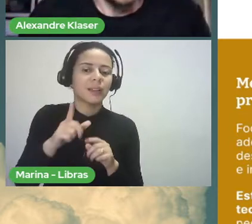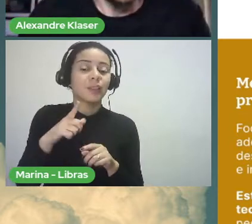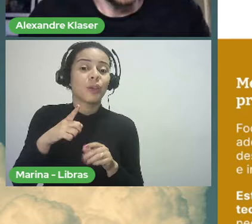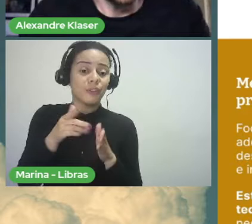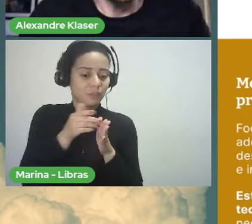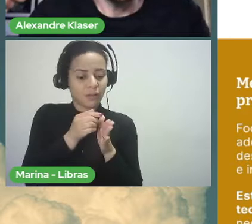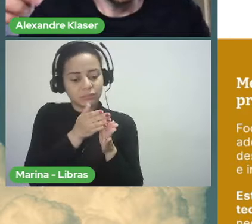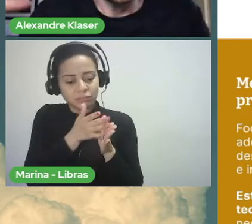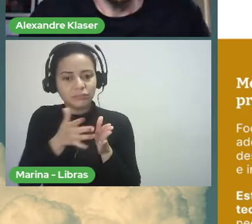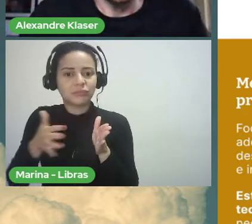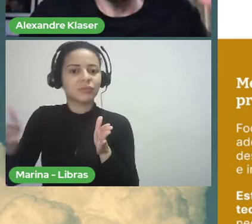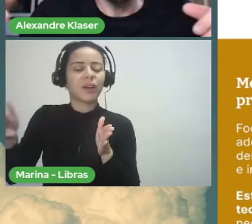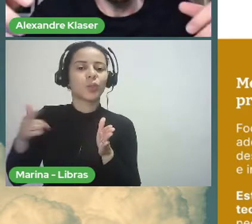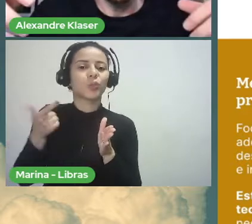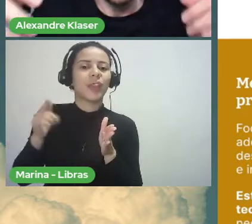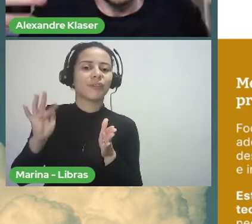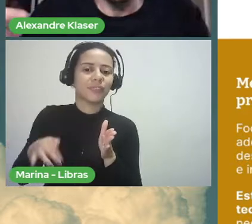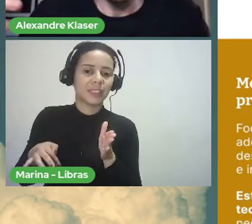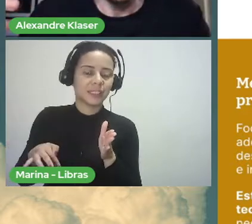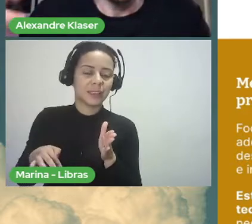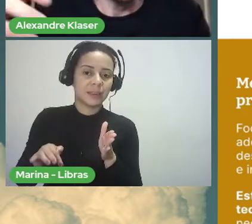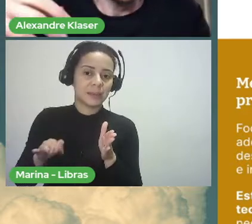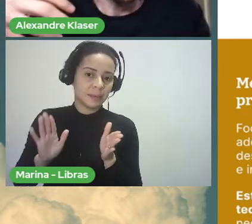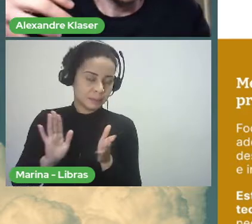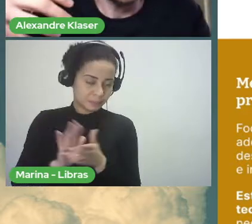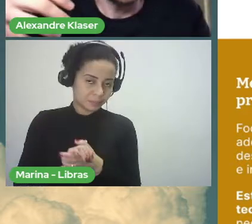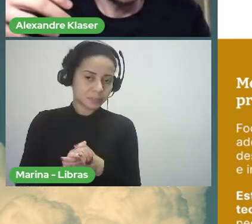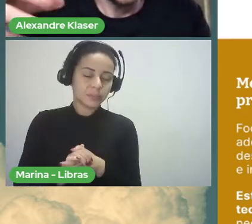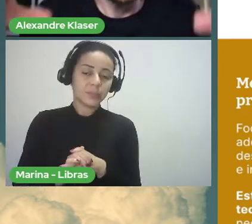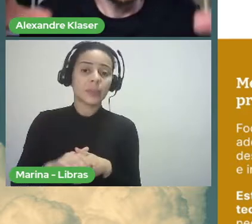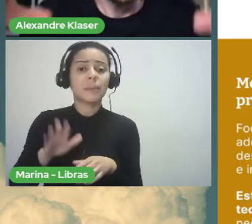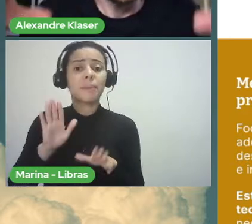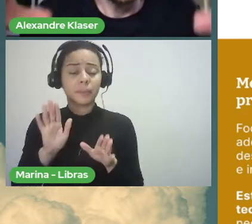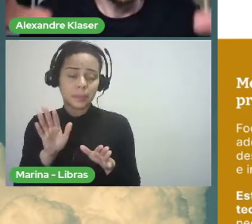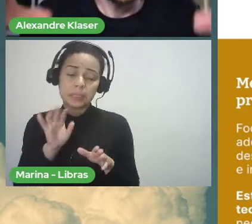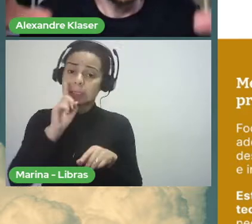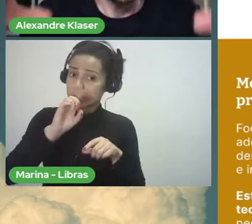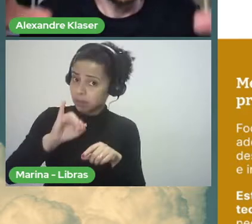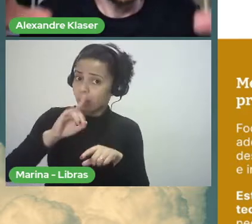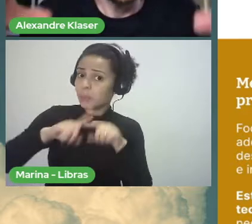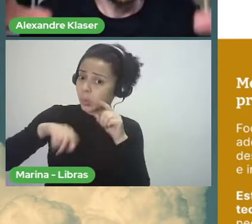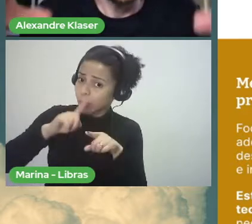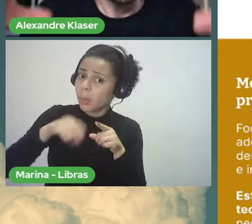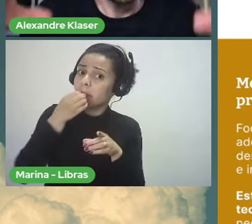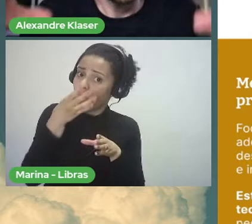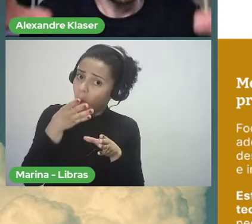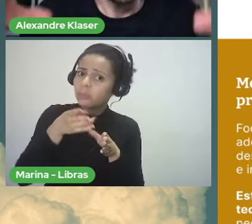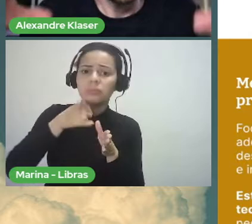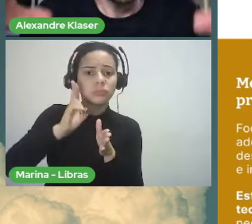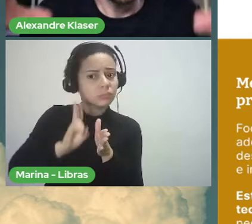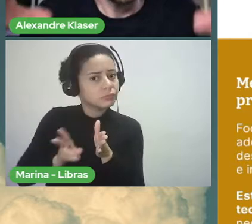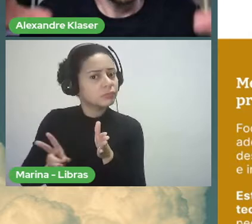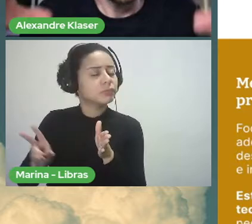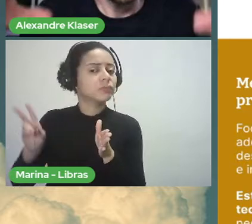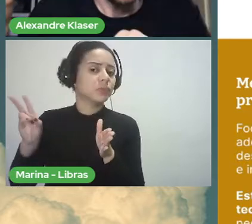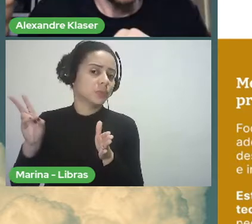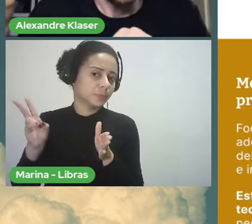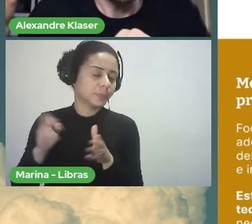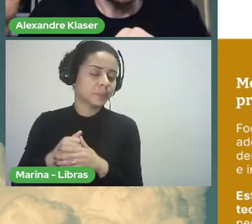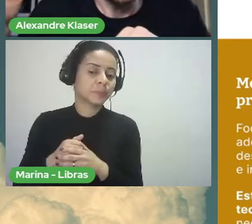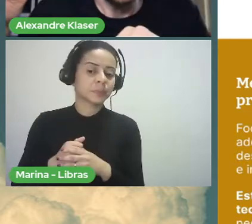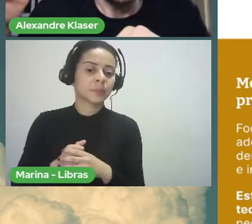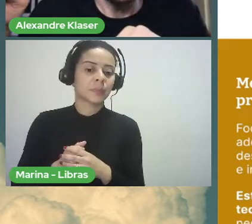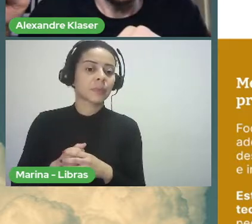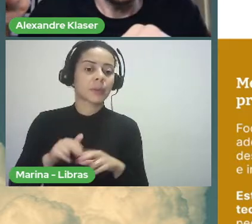ele for relevante, enquanto houver significado, e vai haver equipe ou equipes responsáveis por aquele produto. Então, outra coisa